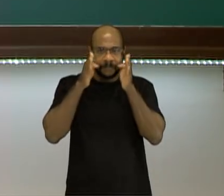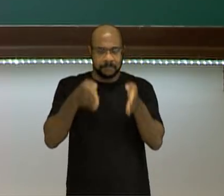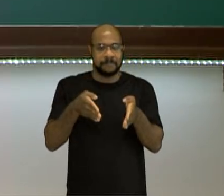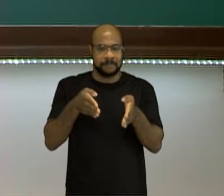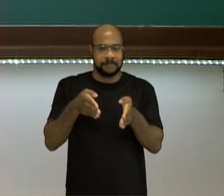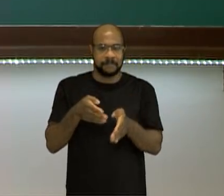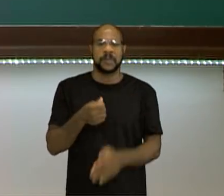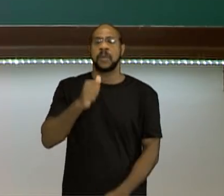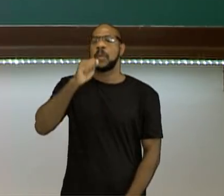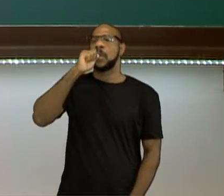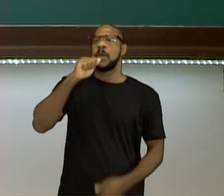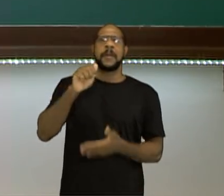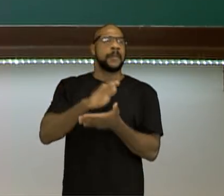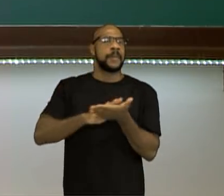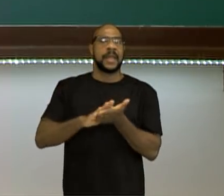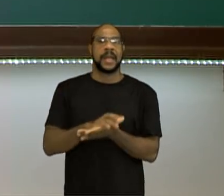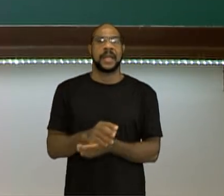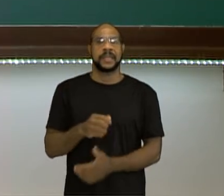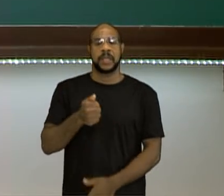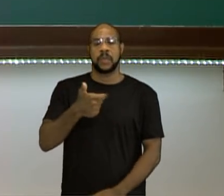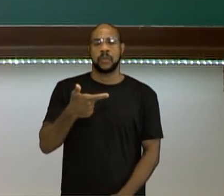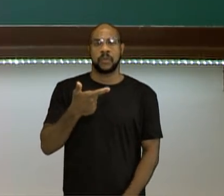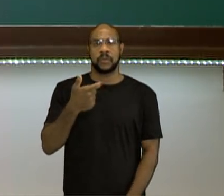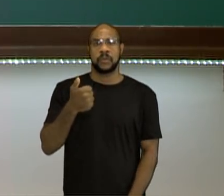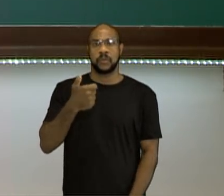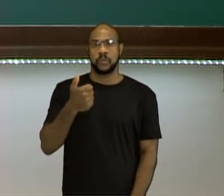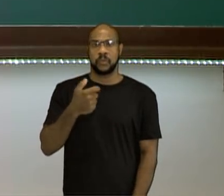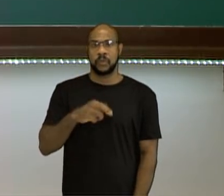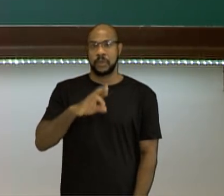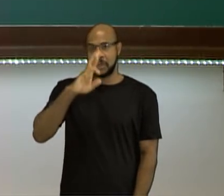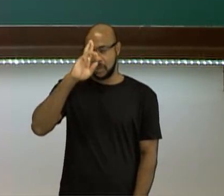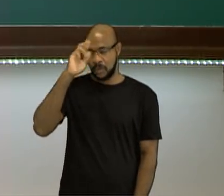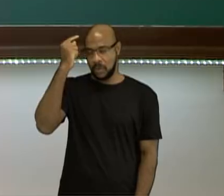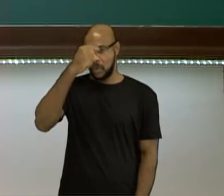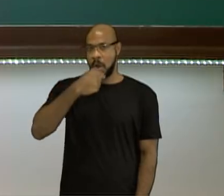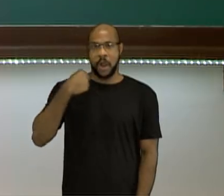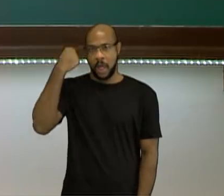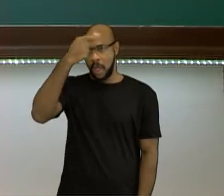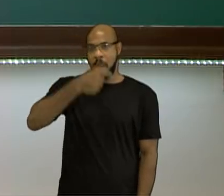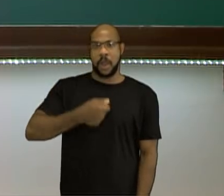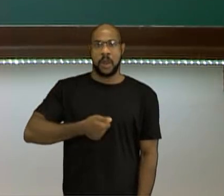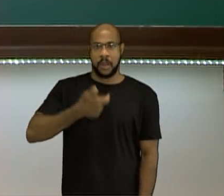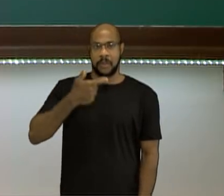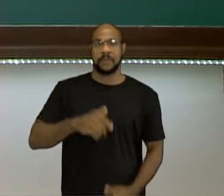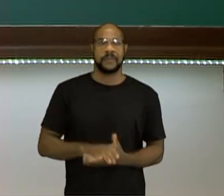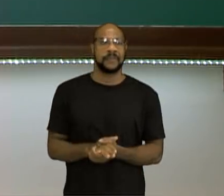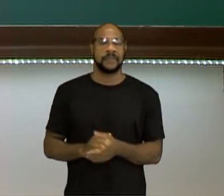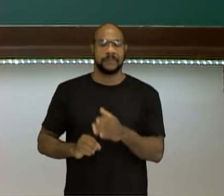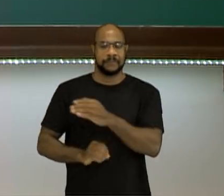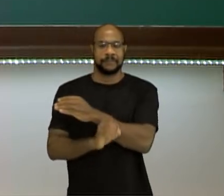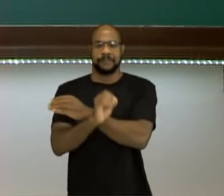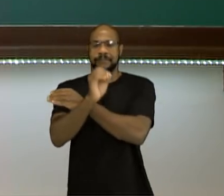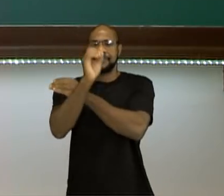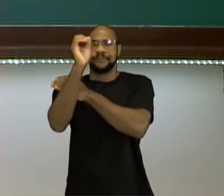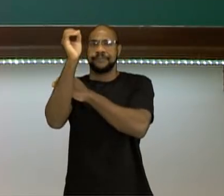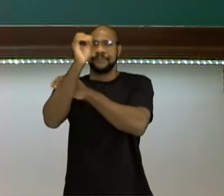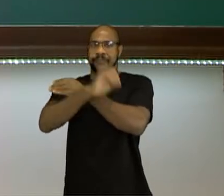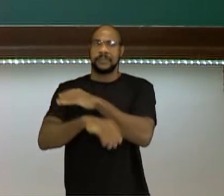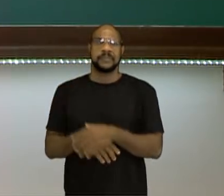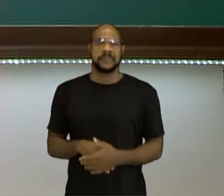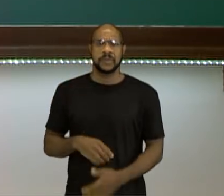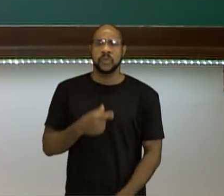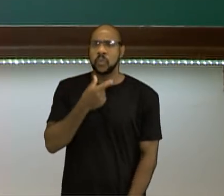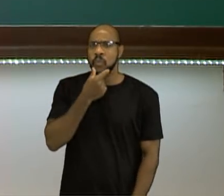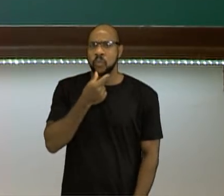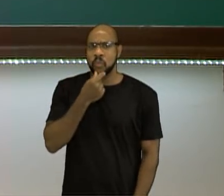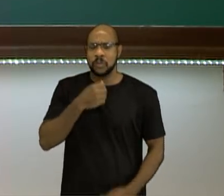durante 12 horas, durante metade de um dia, nascer do sol ou pôr do sol. Né? E daí, será que um atleta, ficando